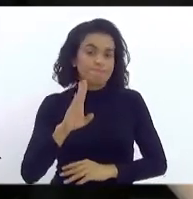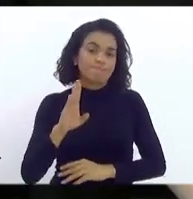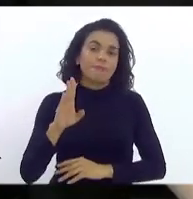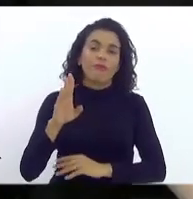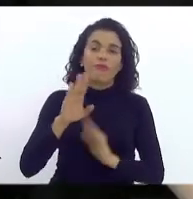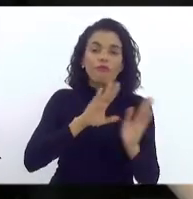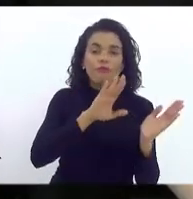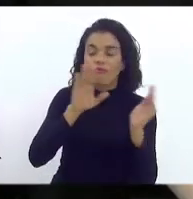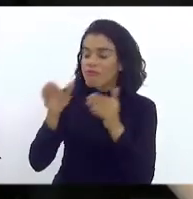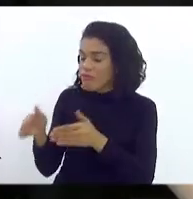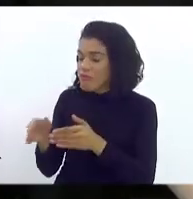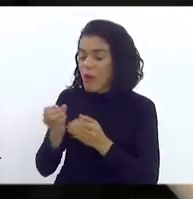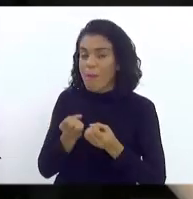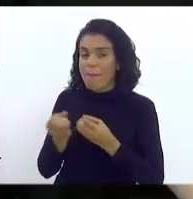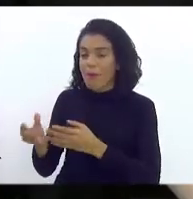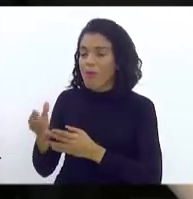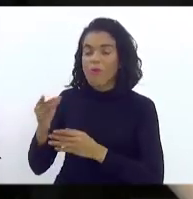termoelétrico.